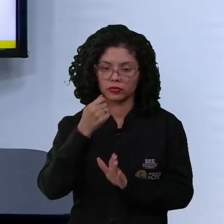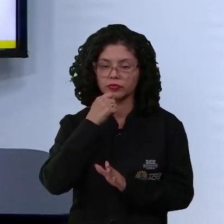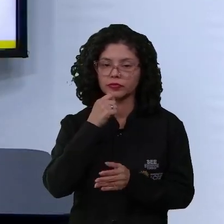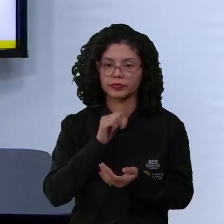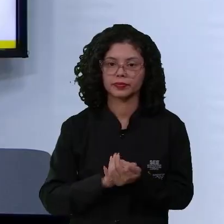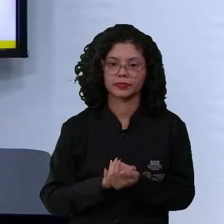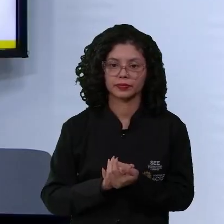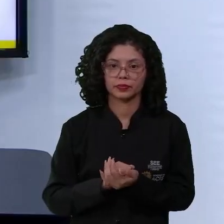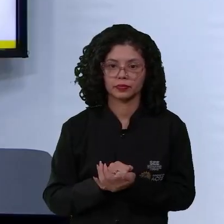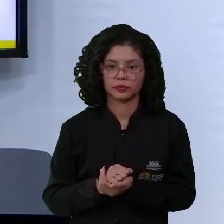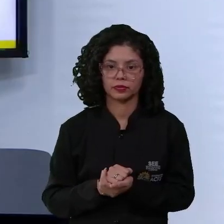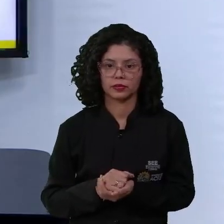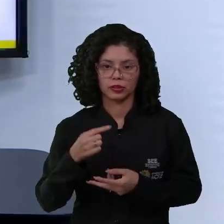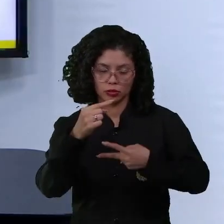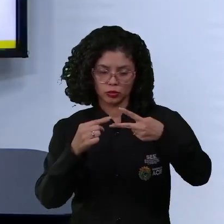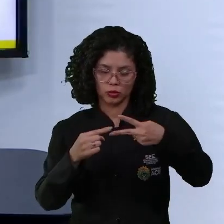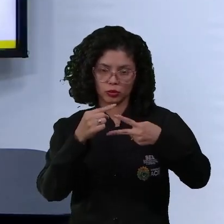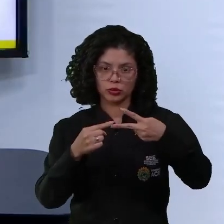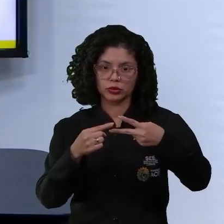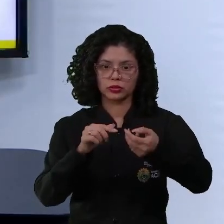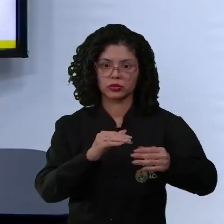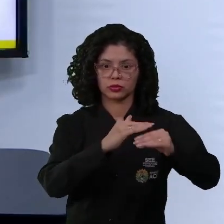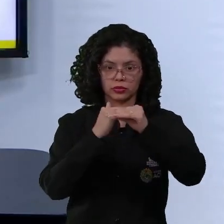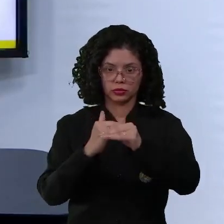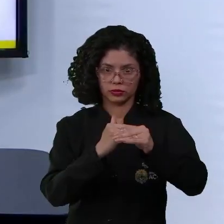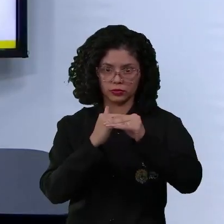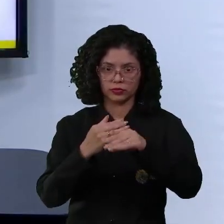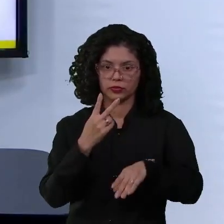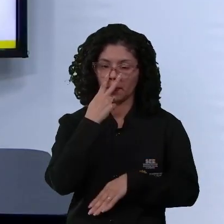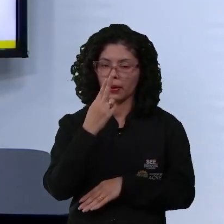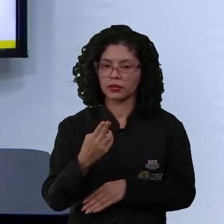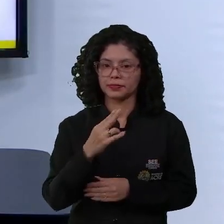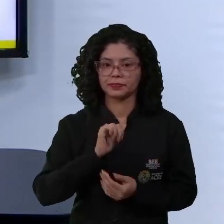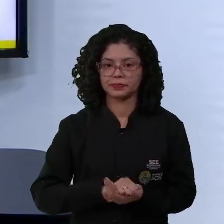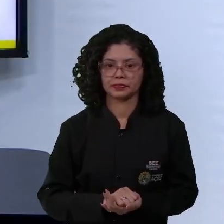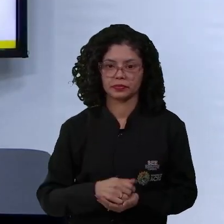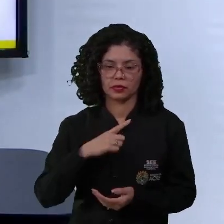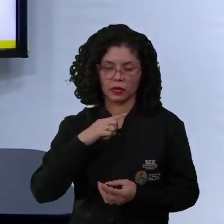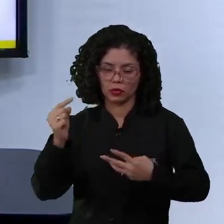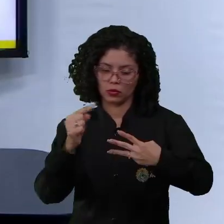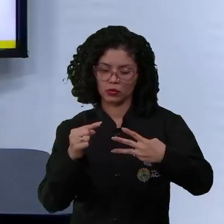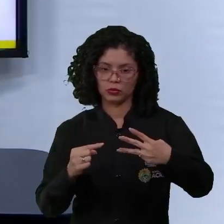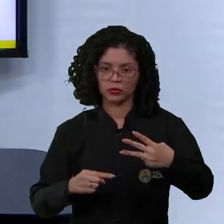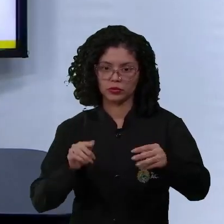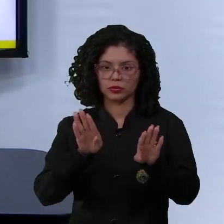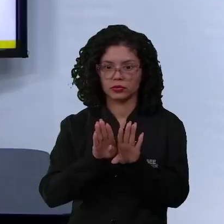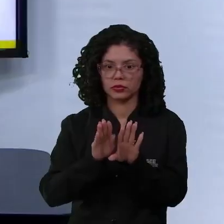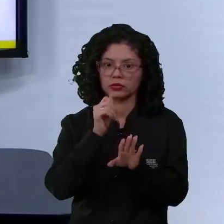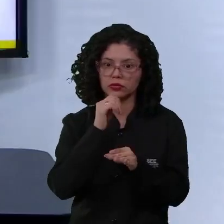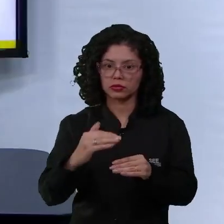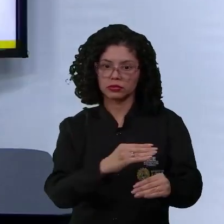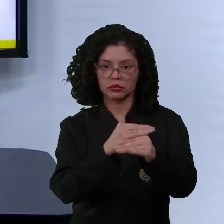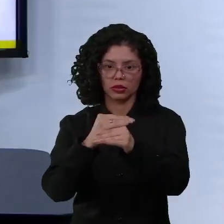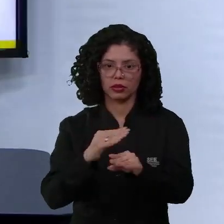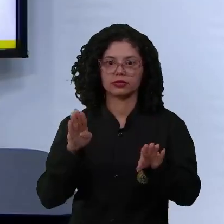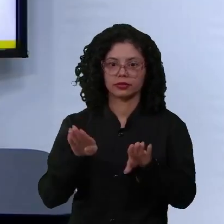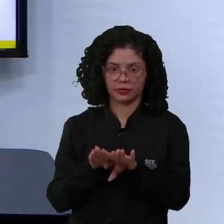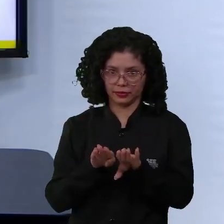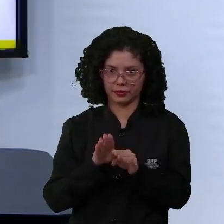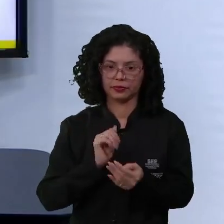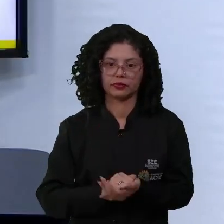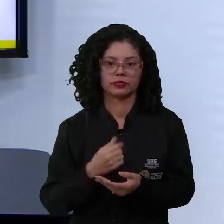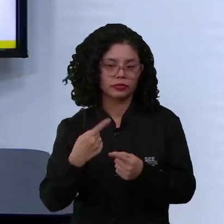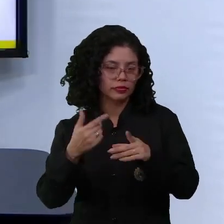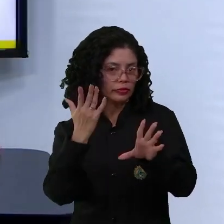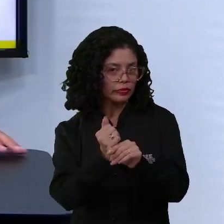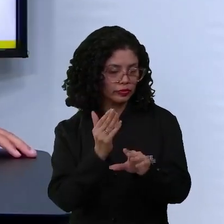de congruência. Dois ângulos iguais, dois pares de ângulos iguais, o terceiro par será igual também, porque a